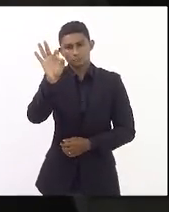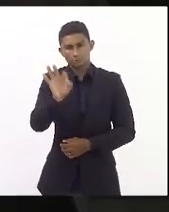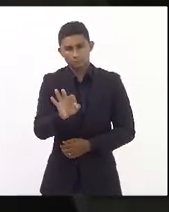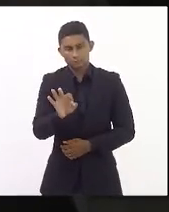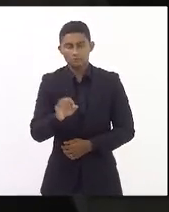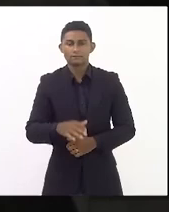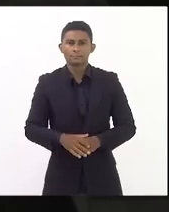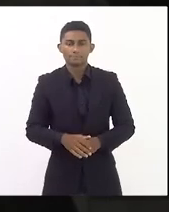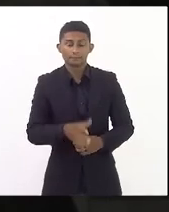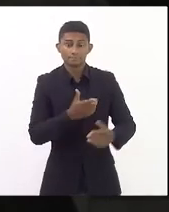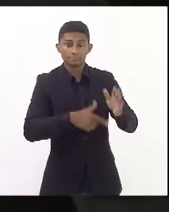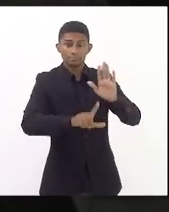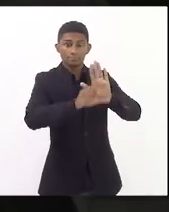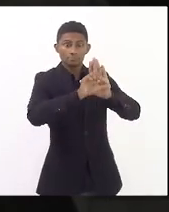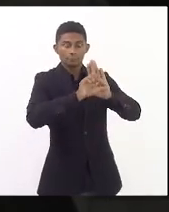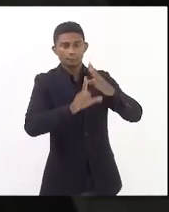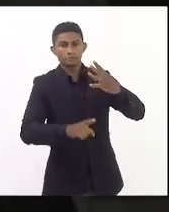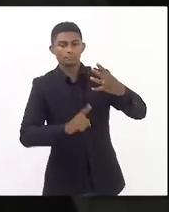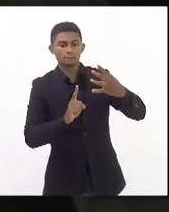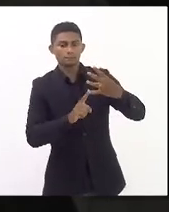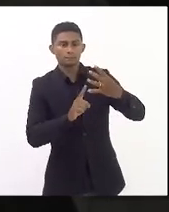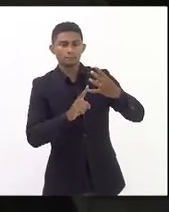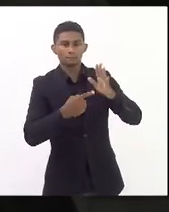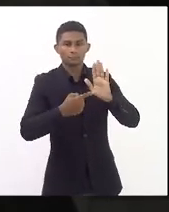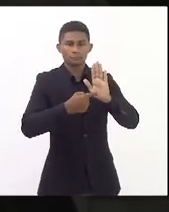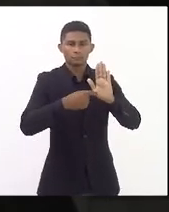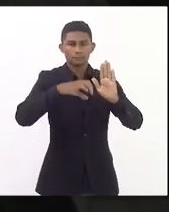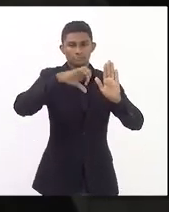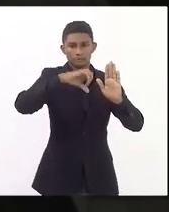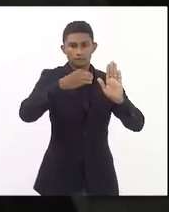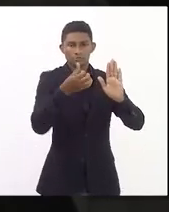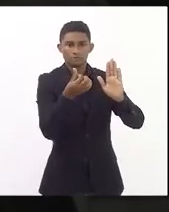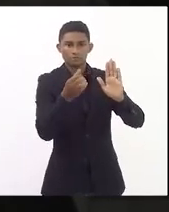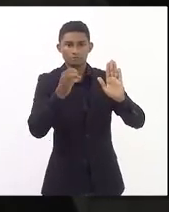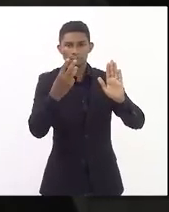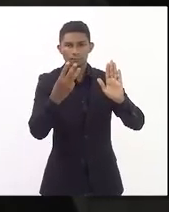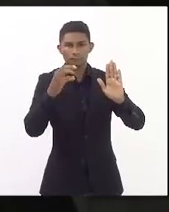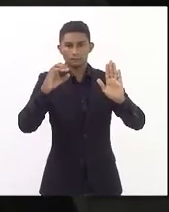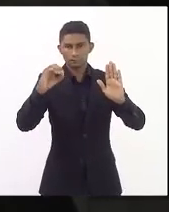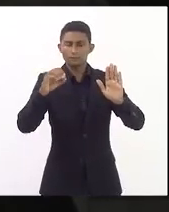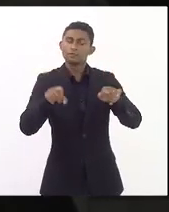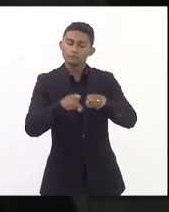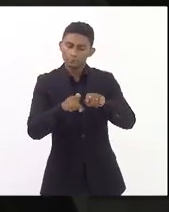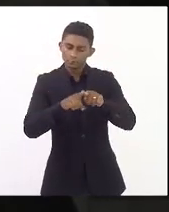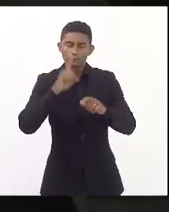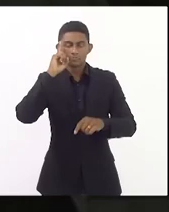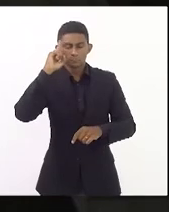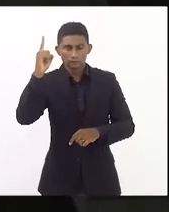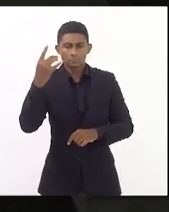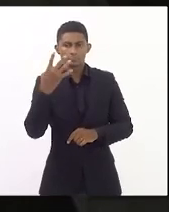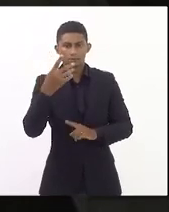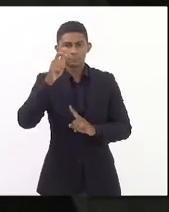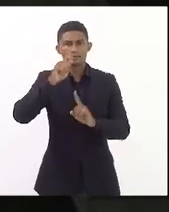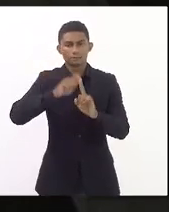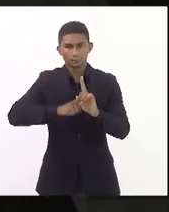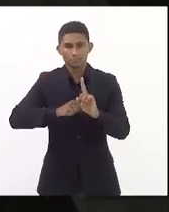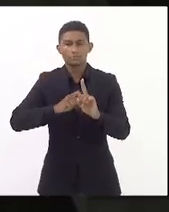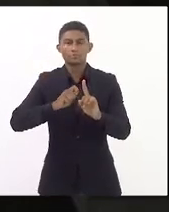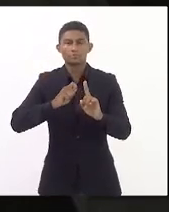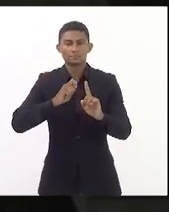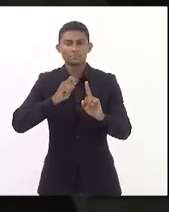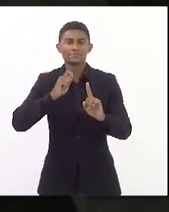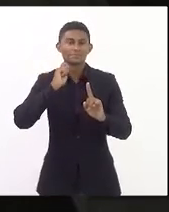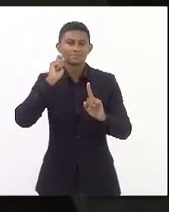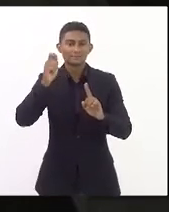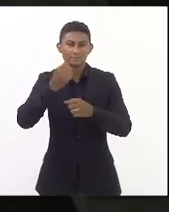A outra lei é a Lei 9630, também da mesma data, 4 de abril de